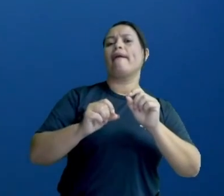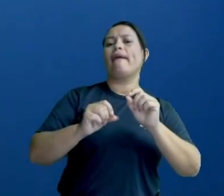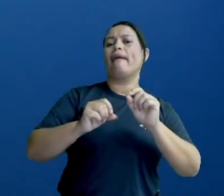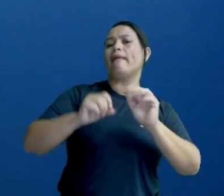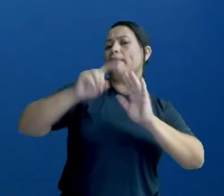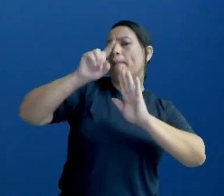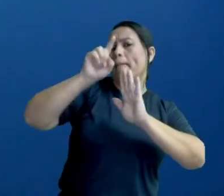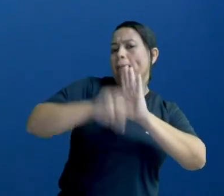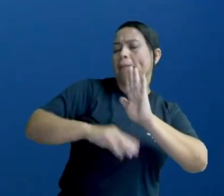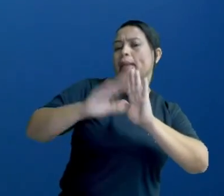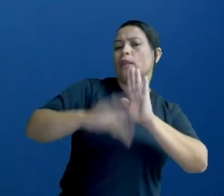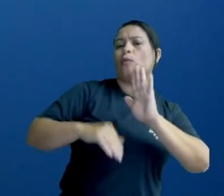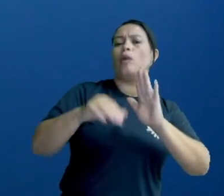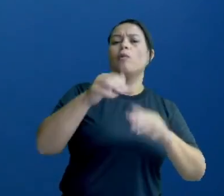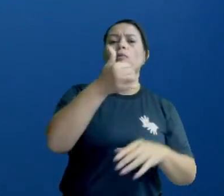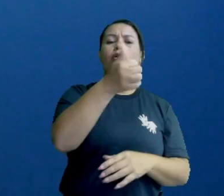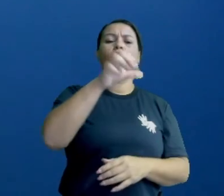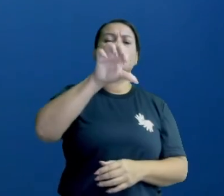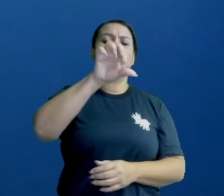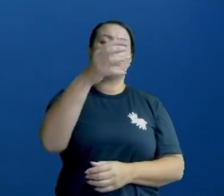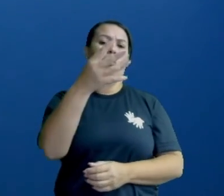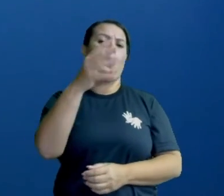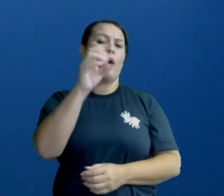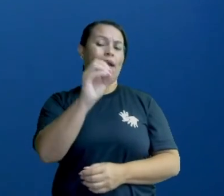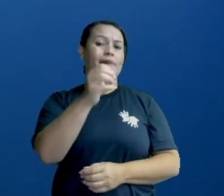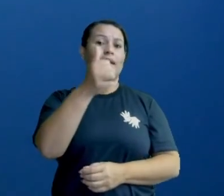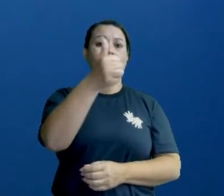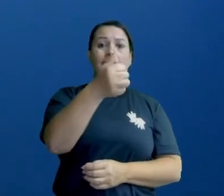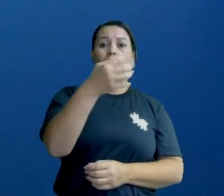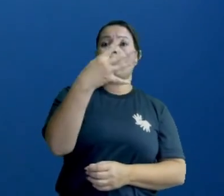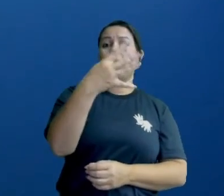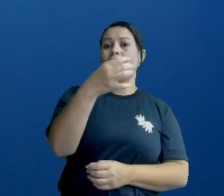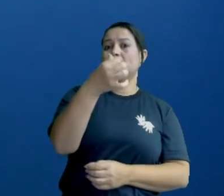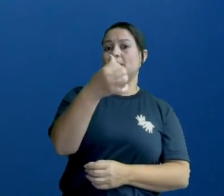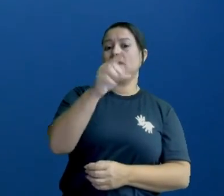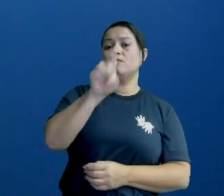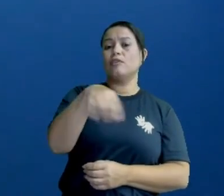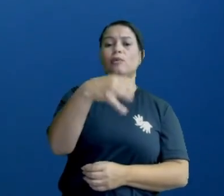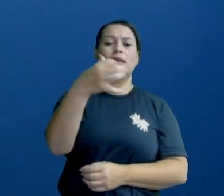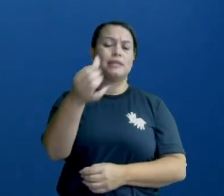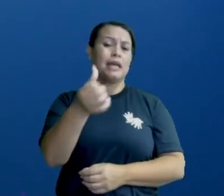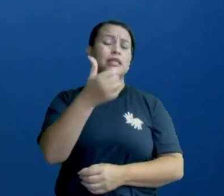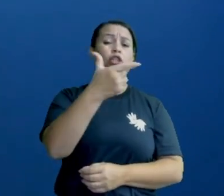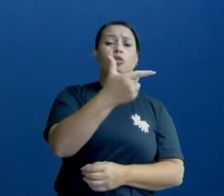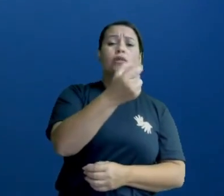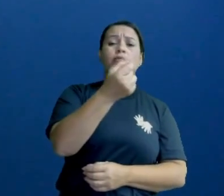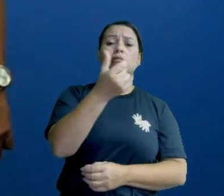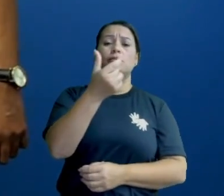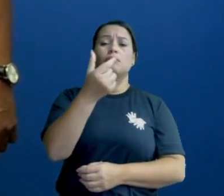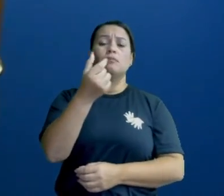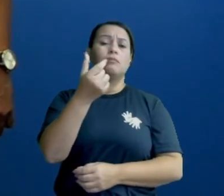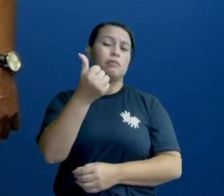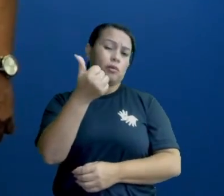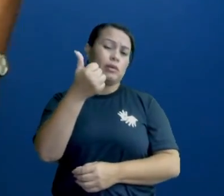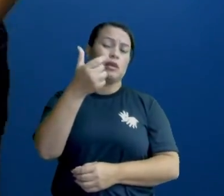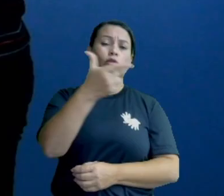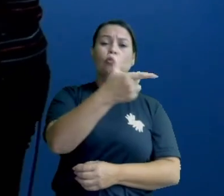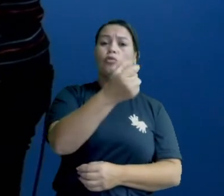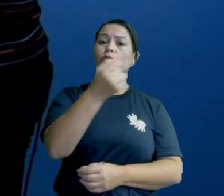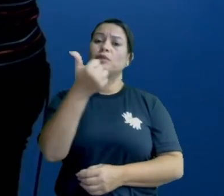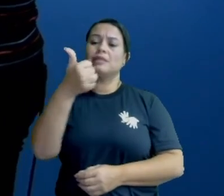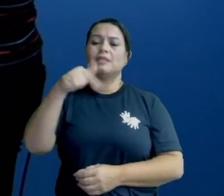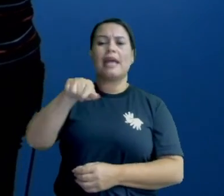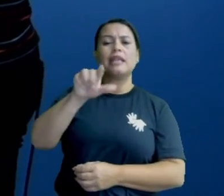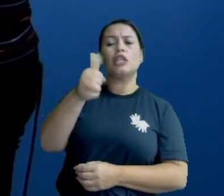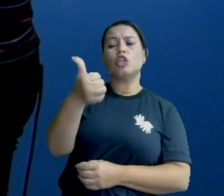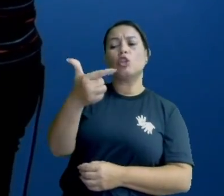do Brasil. Então, em 1940, a taxa era de 146,6 e em 2017 passou para 12,8. Então,